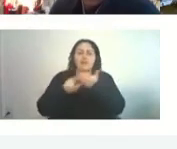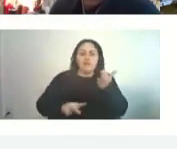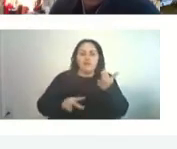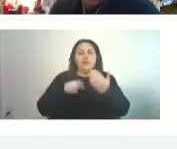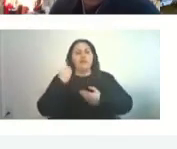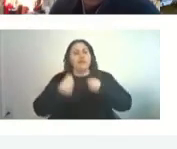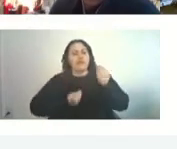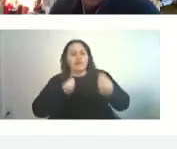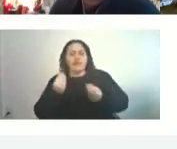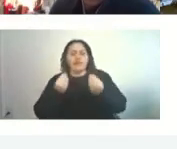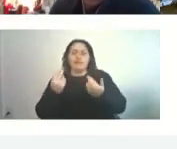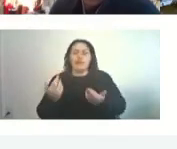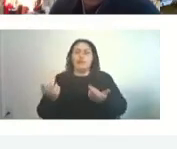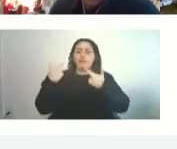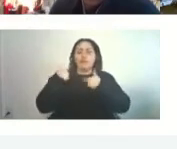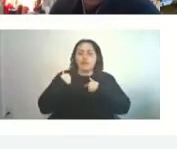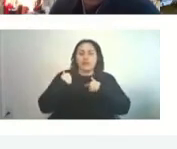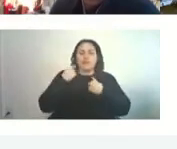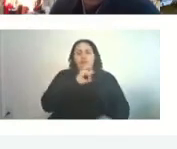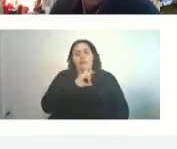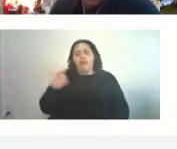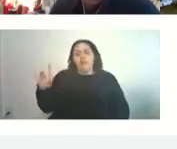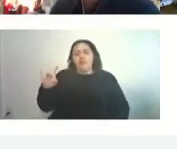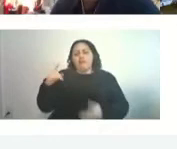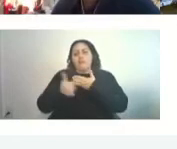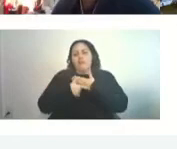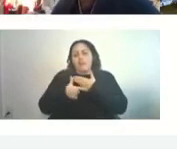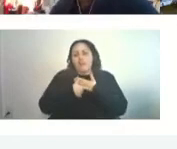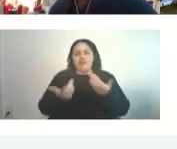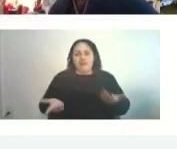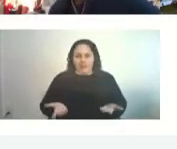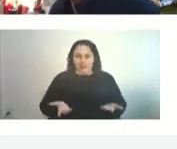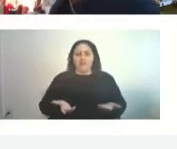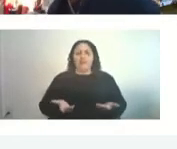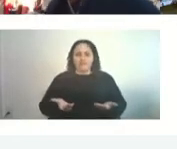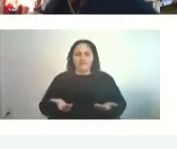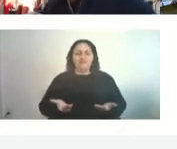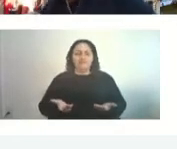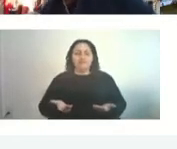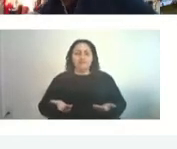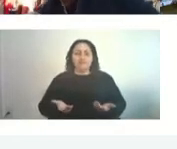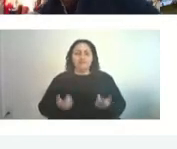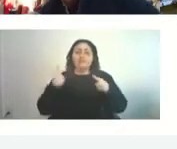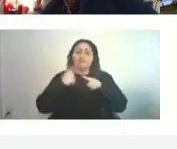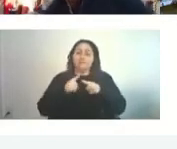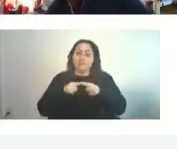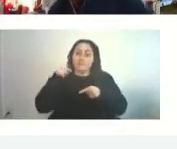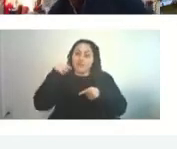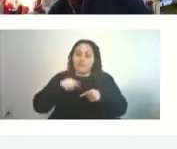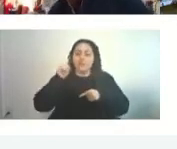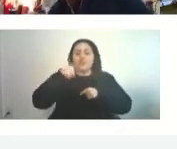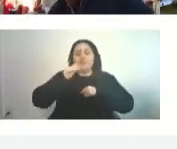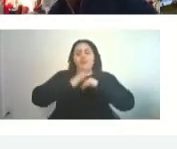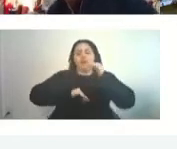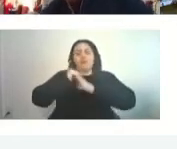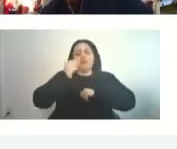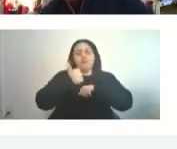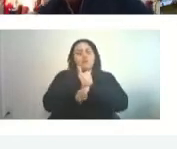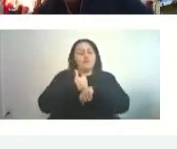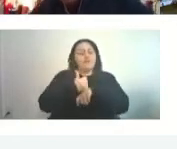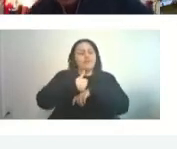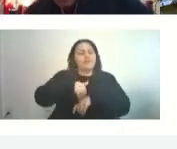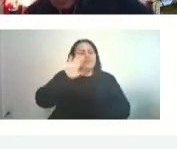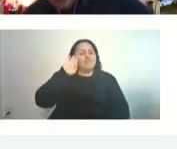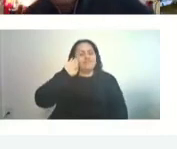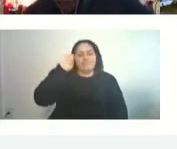sobre quais as responsabilidades das tarefas, porque essas são atitudes profissionais talvez mais importantes